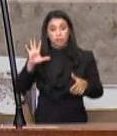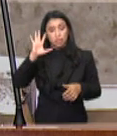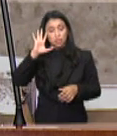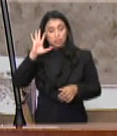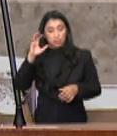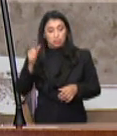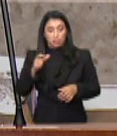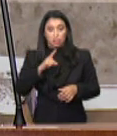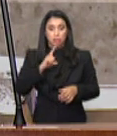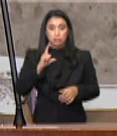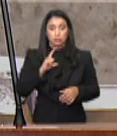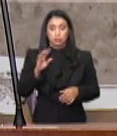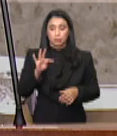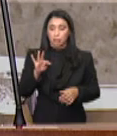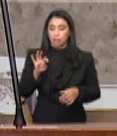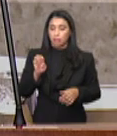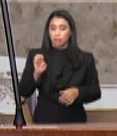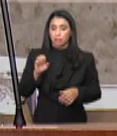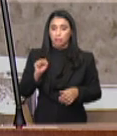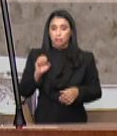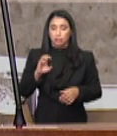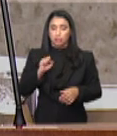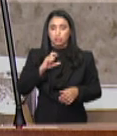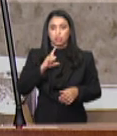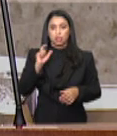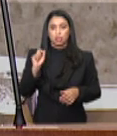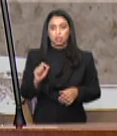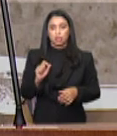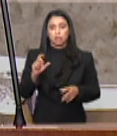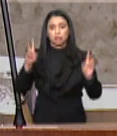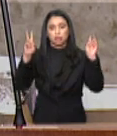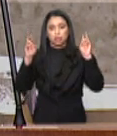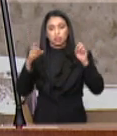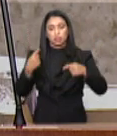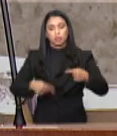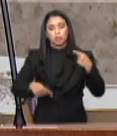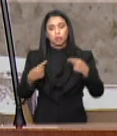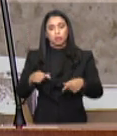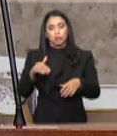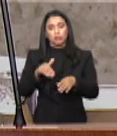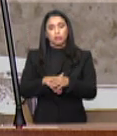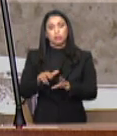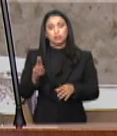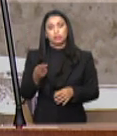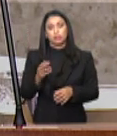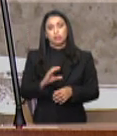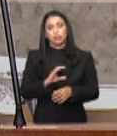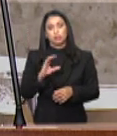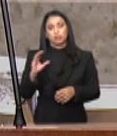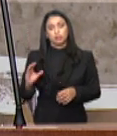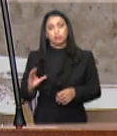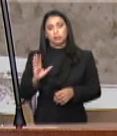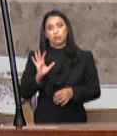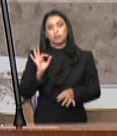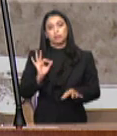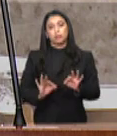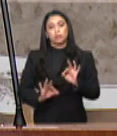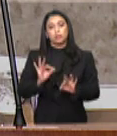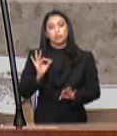não colaboradores. Em relação ao tema discutido e votado neste habeas corpus, já